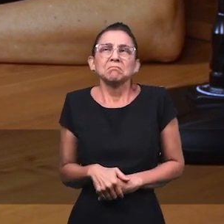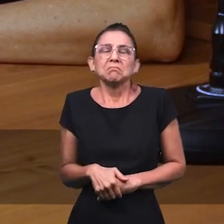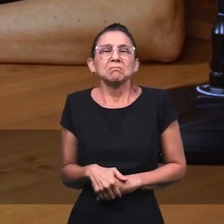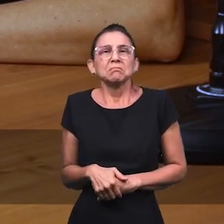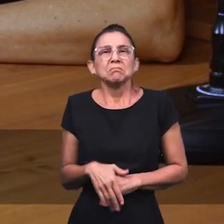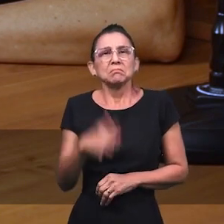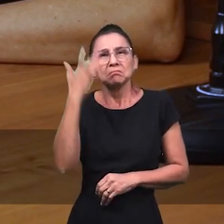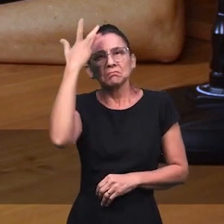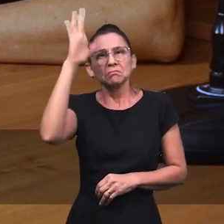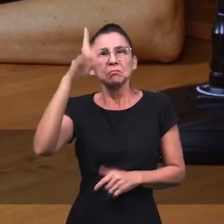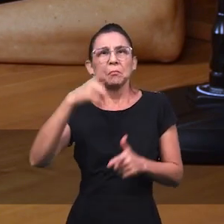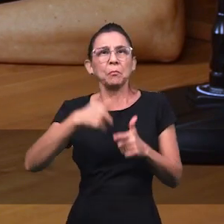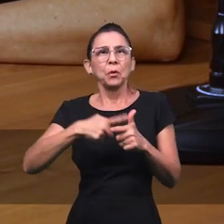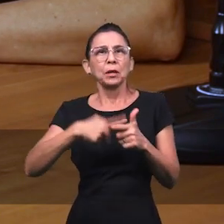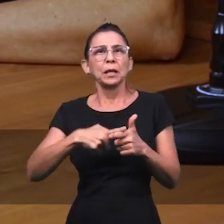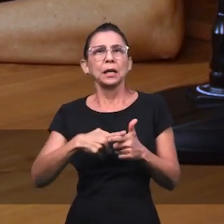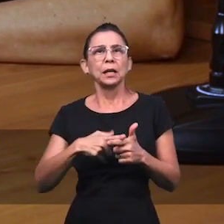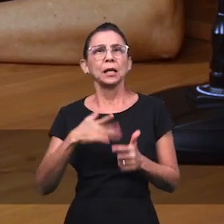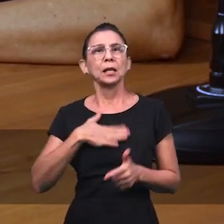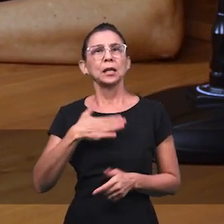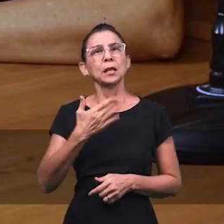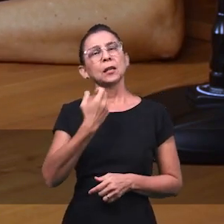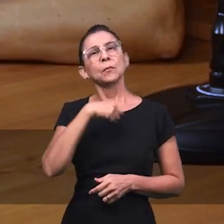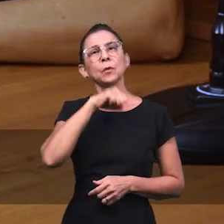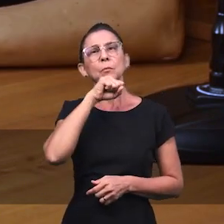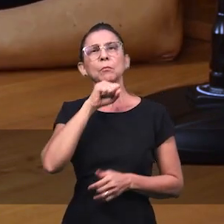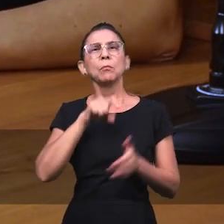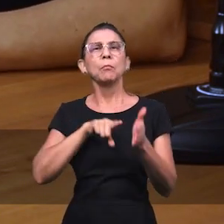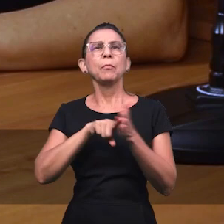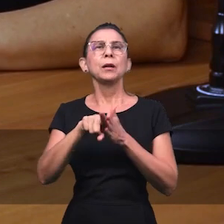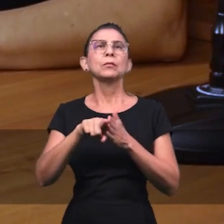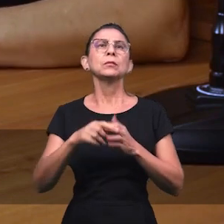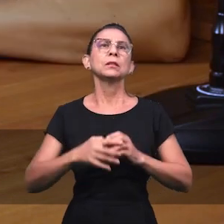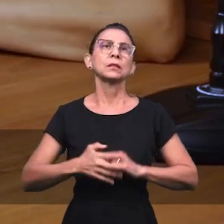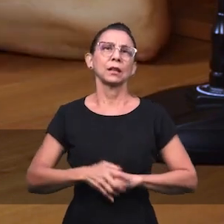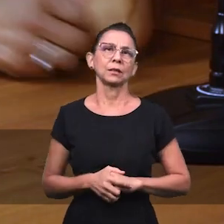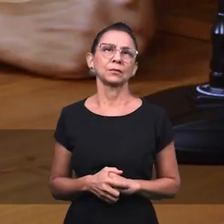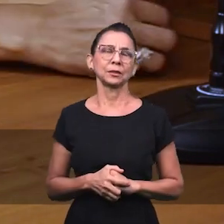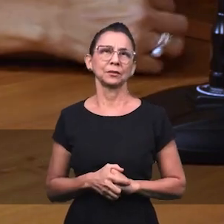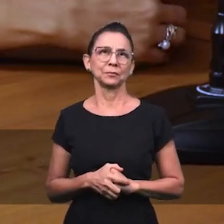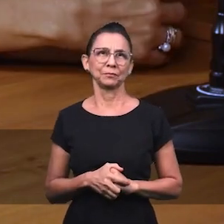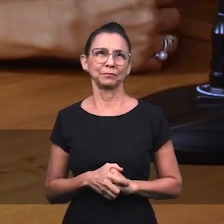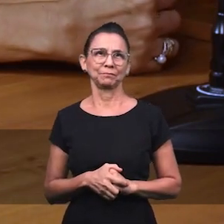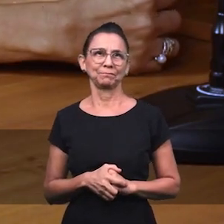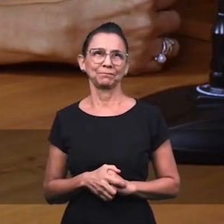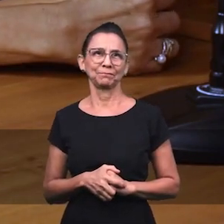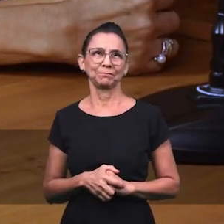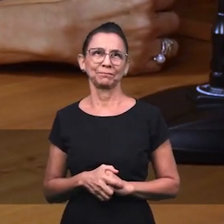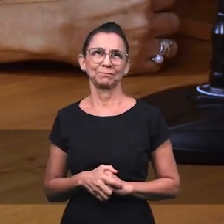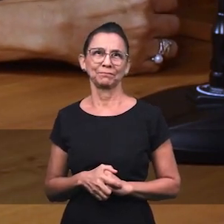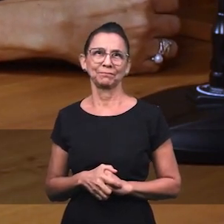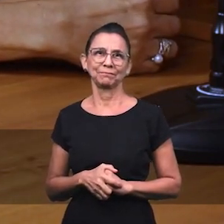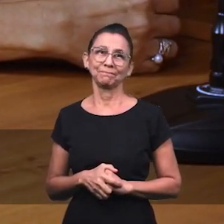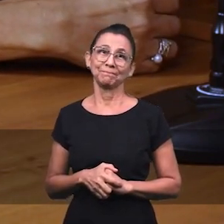quê, porque eu era criança. Meu pai também ficou assim. Mas um dia,